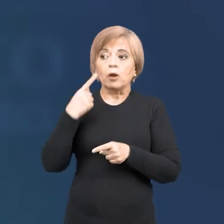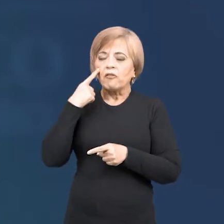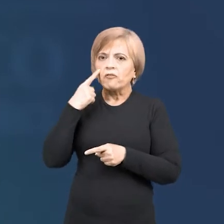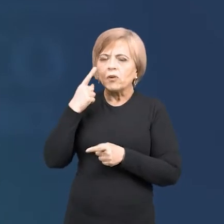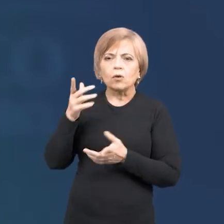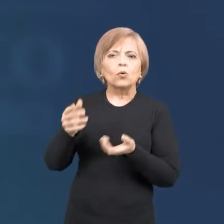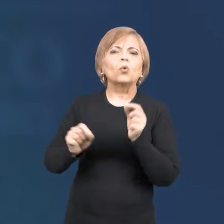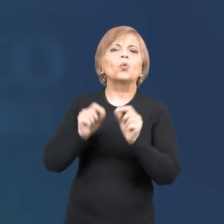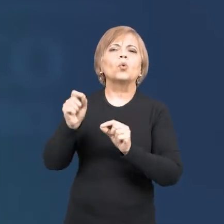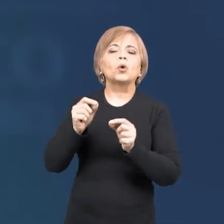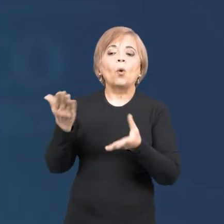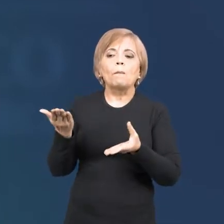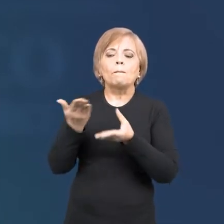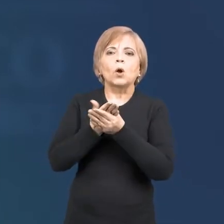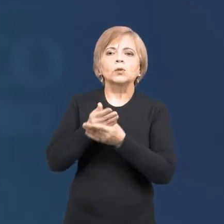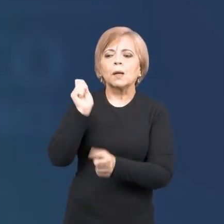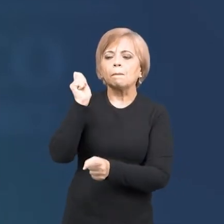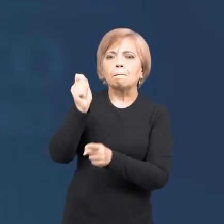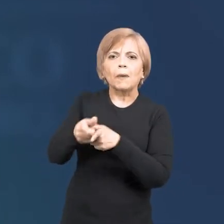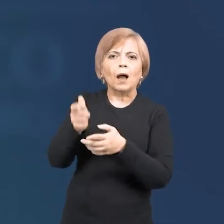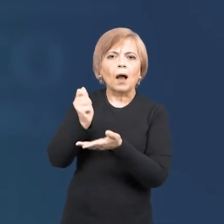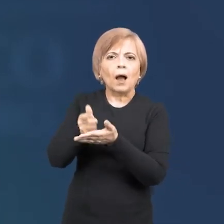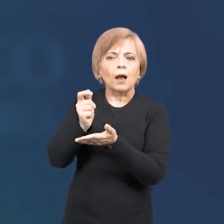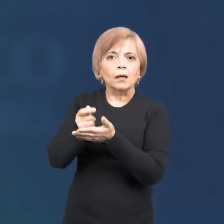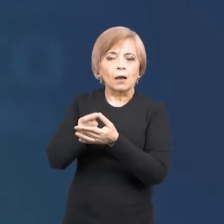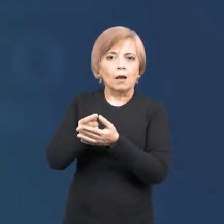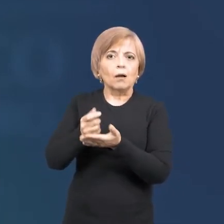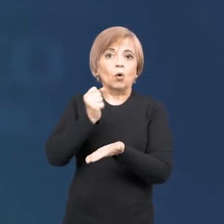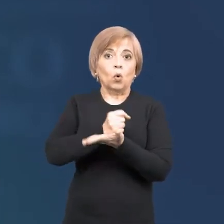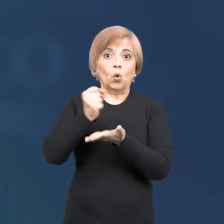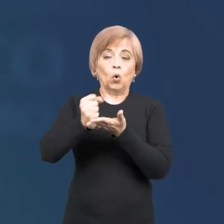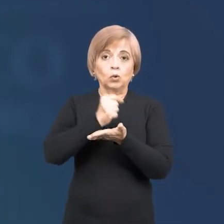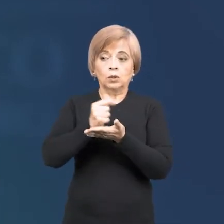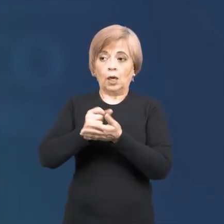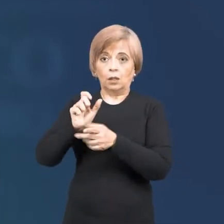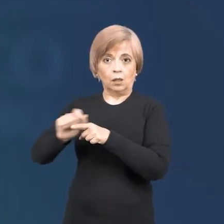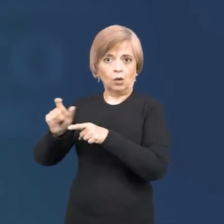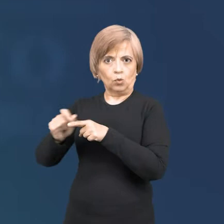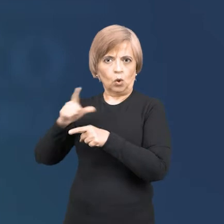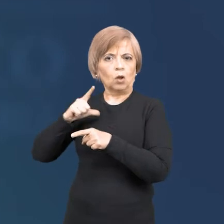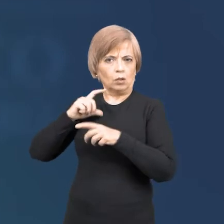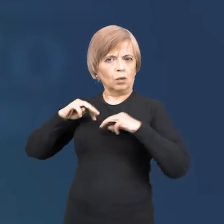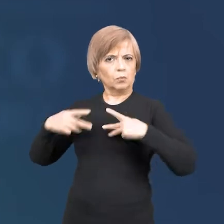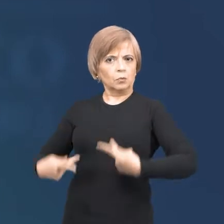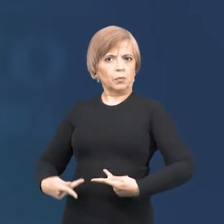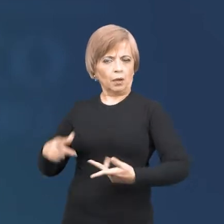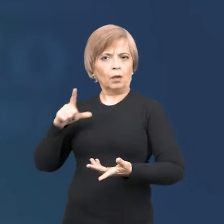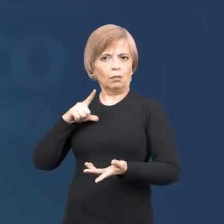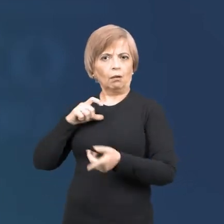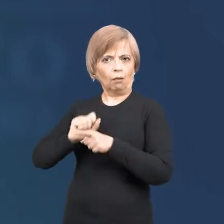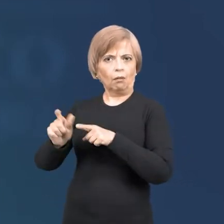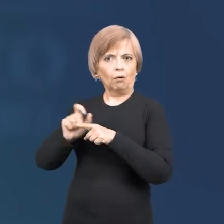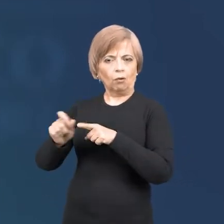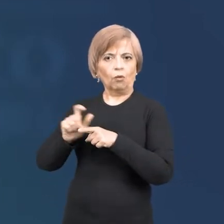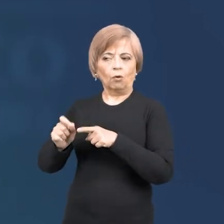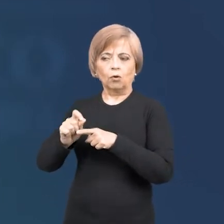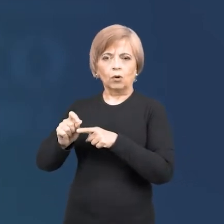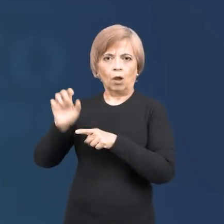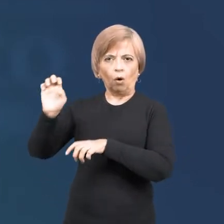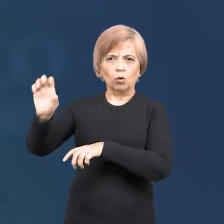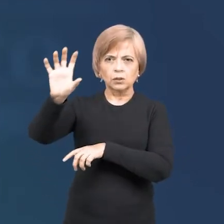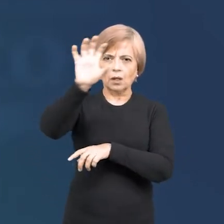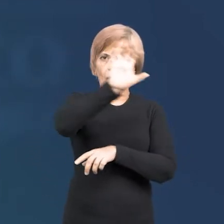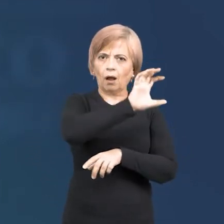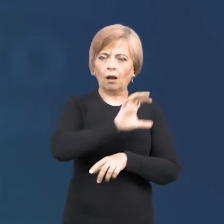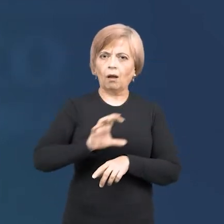verificou-se que os processos de pagamento de despesa em contratos de locação firmados pelo MP em todo o